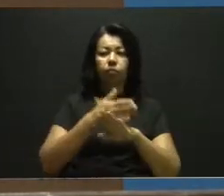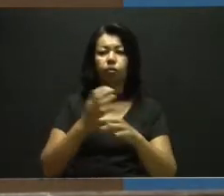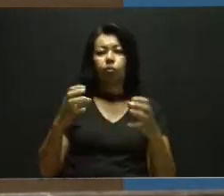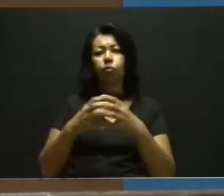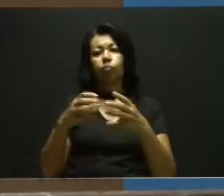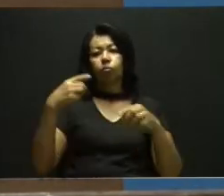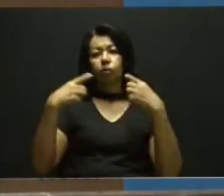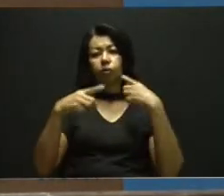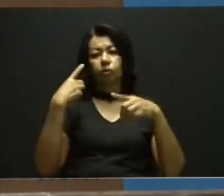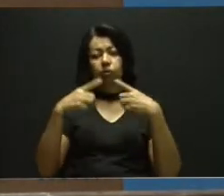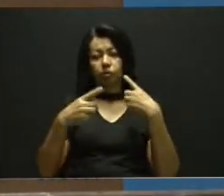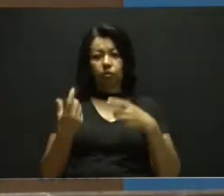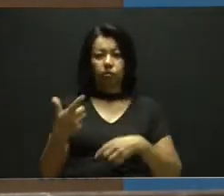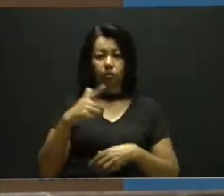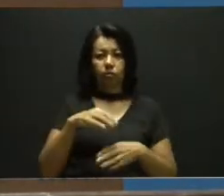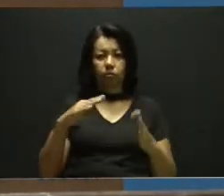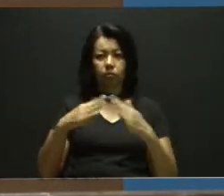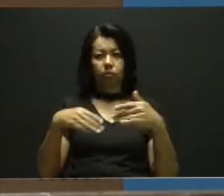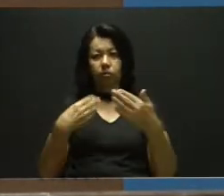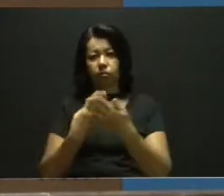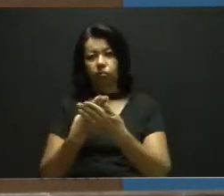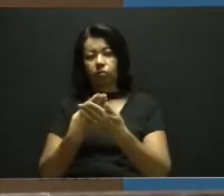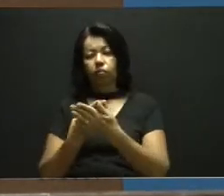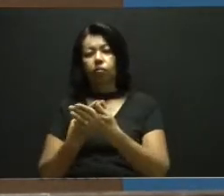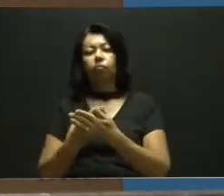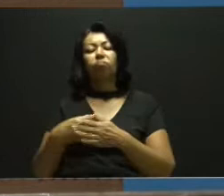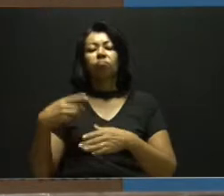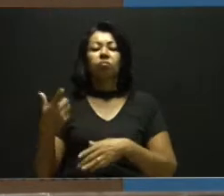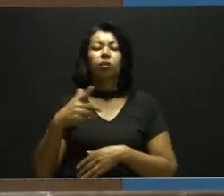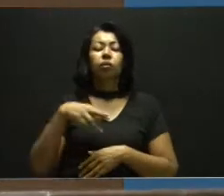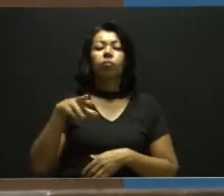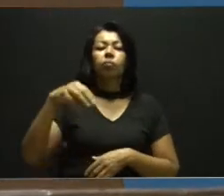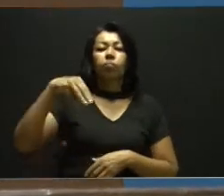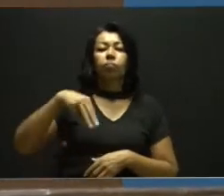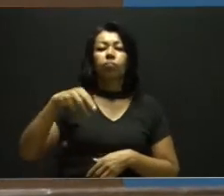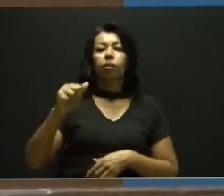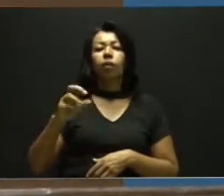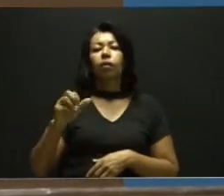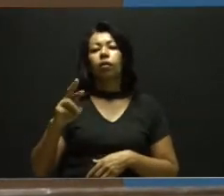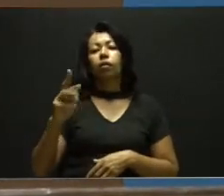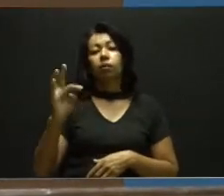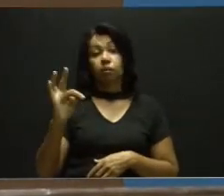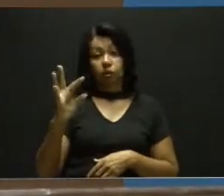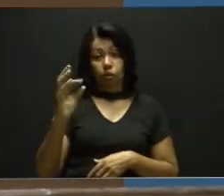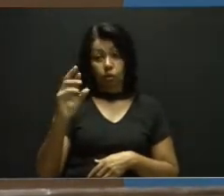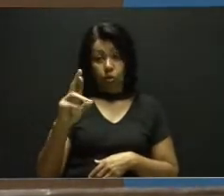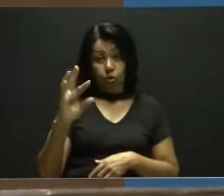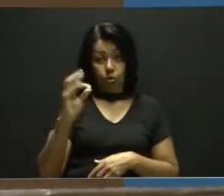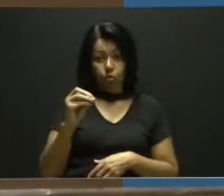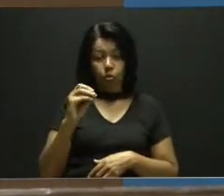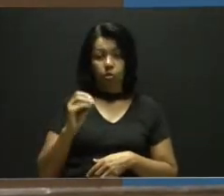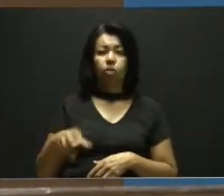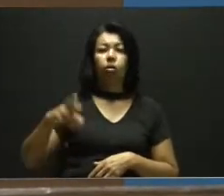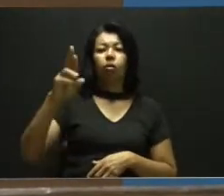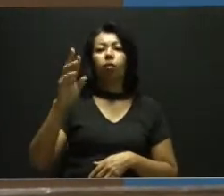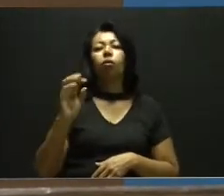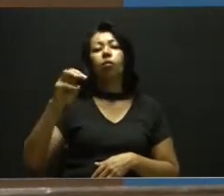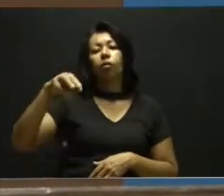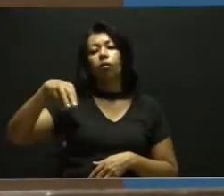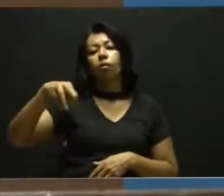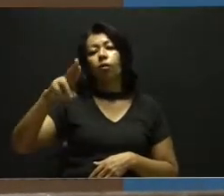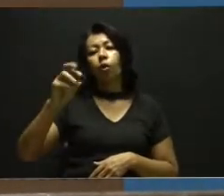musical afonso schmidt sendo regida pelo maestro roberto farias de leite da silva ela foi graduar se em artes plásticas e